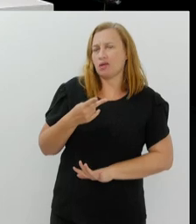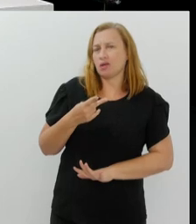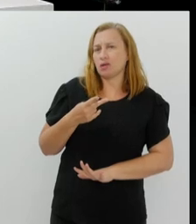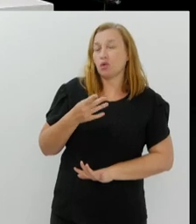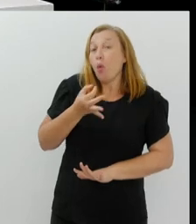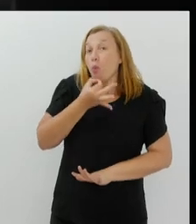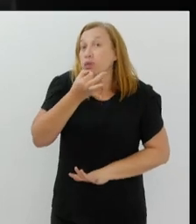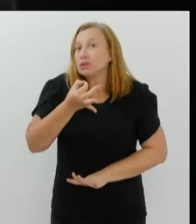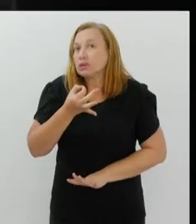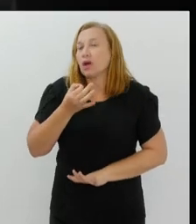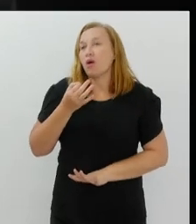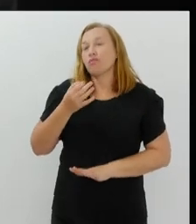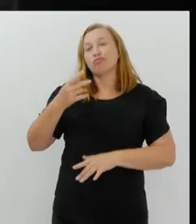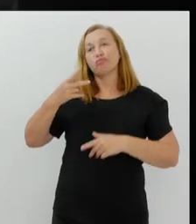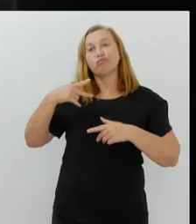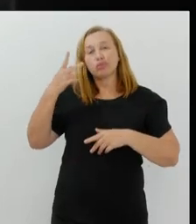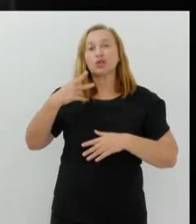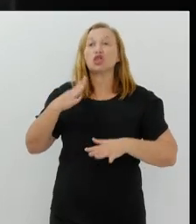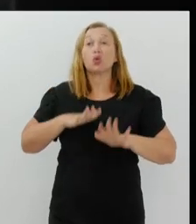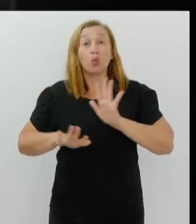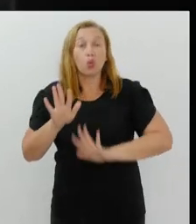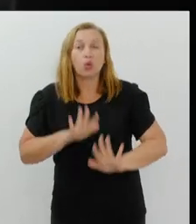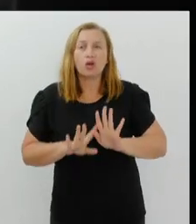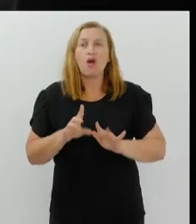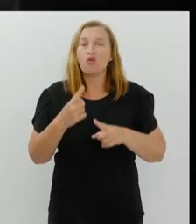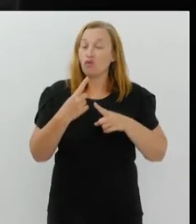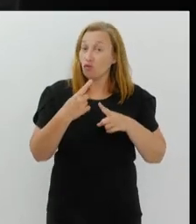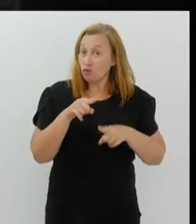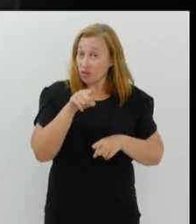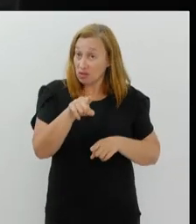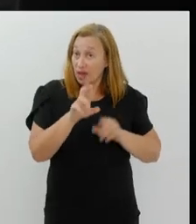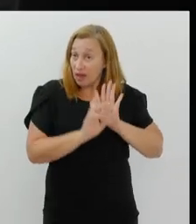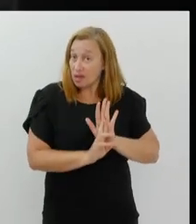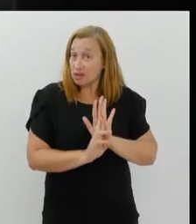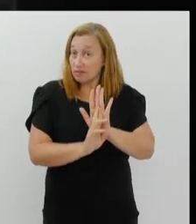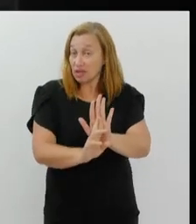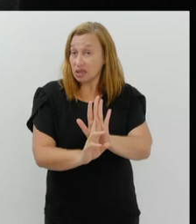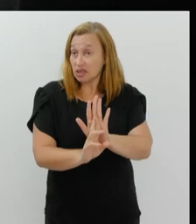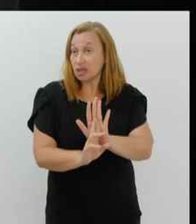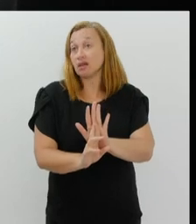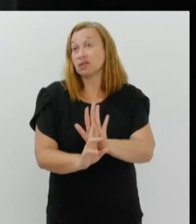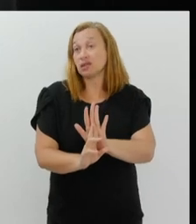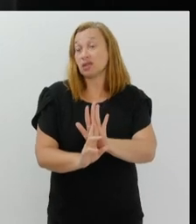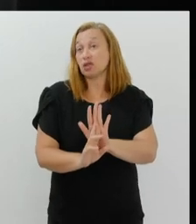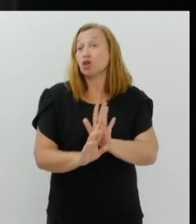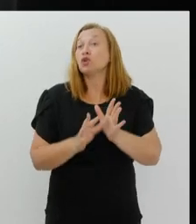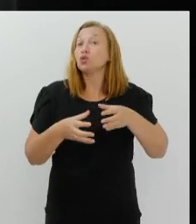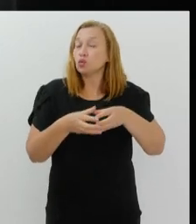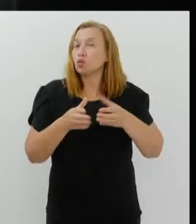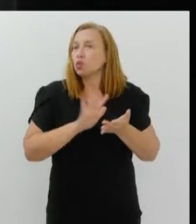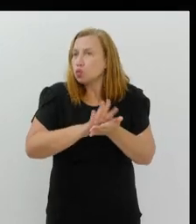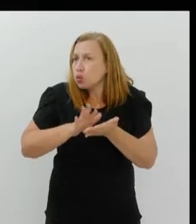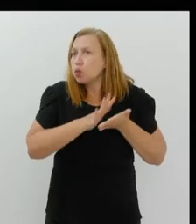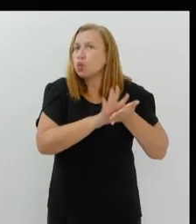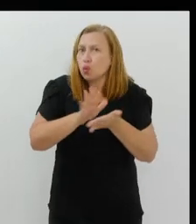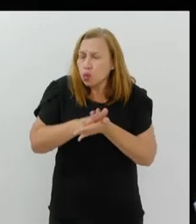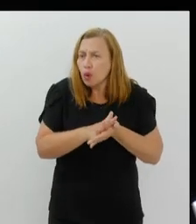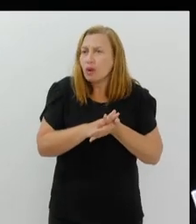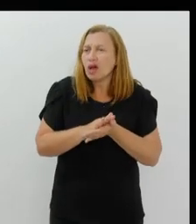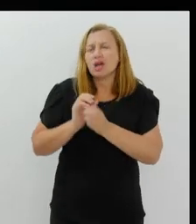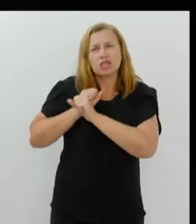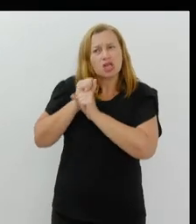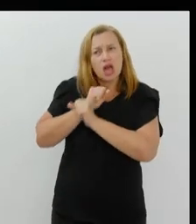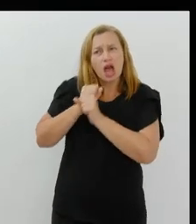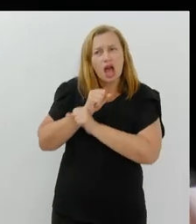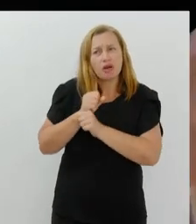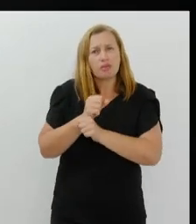seu posicionamento político, porque Sim. afinal de contas você passa a ser uma representante da própria agremiação, né? Sim. Durante muito tempo